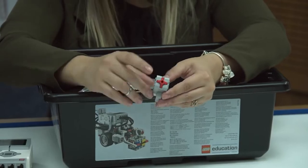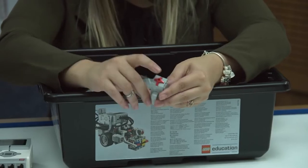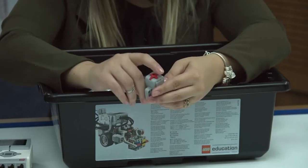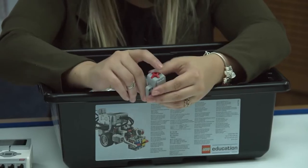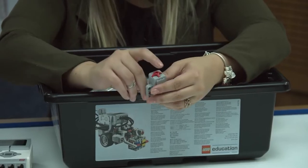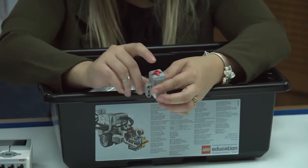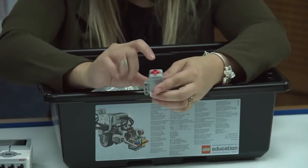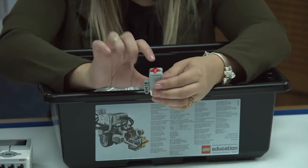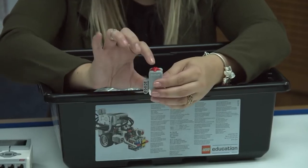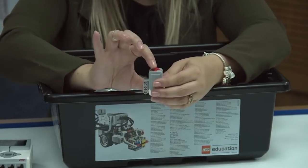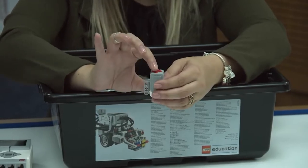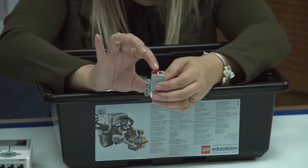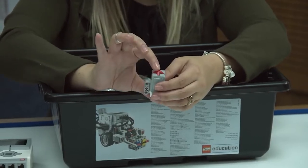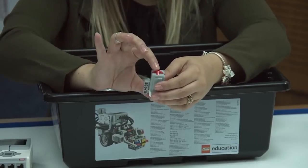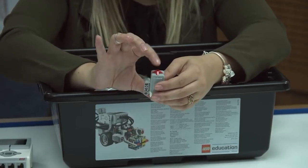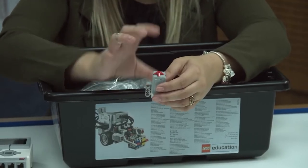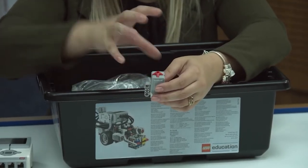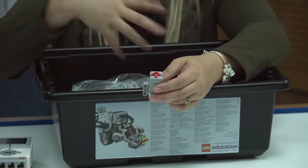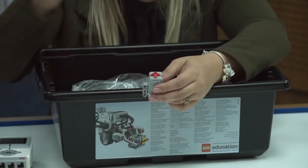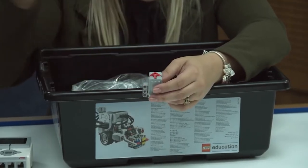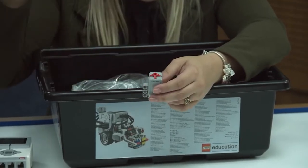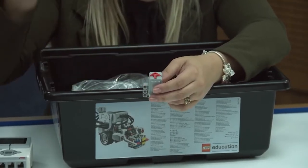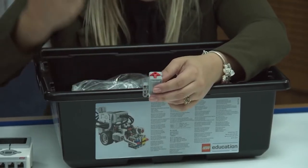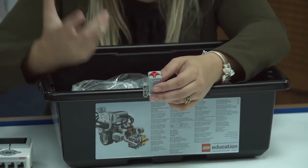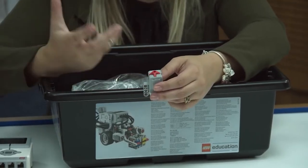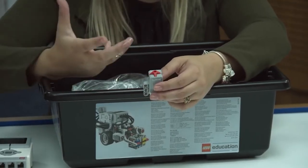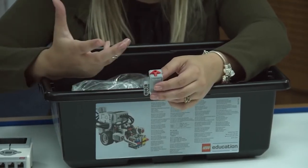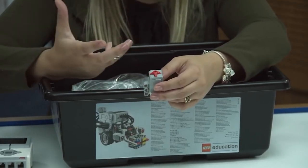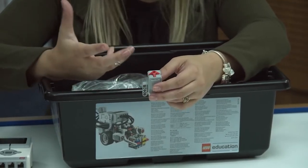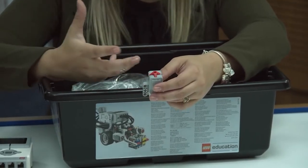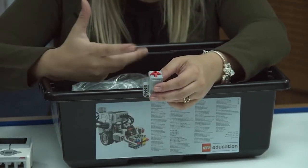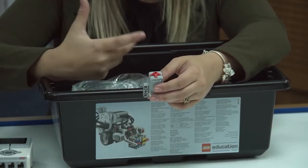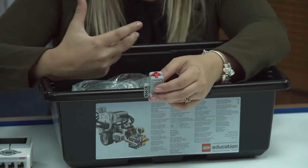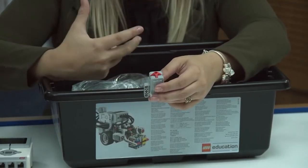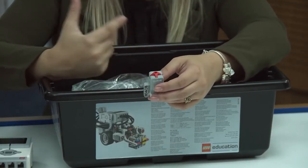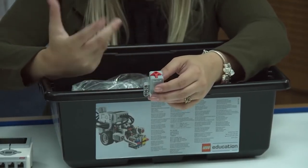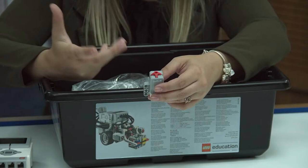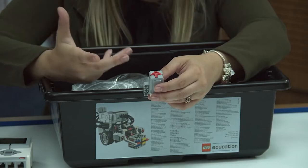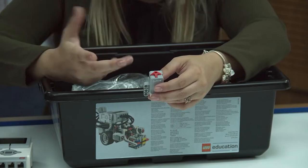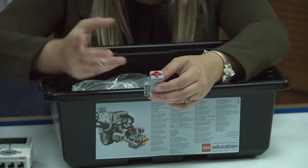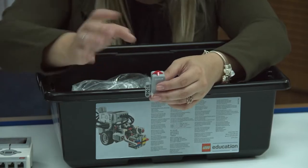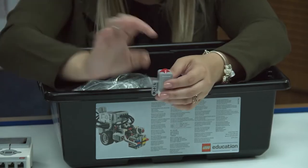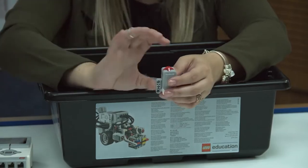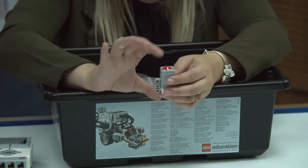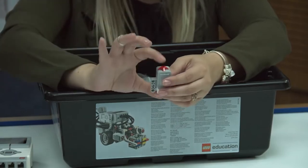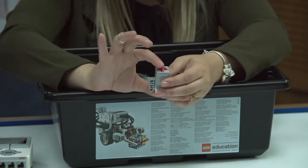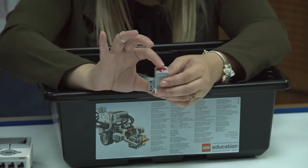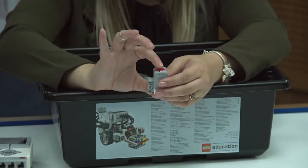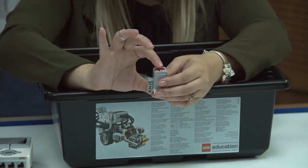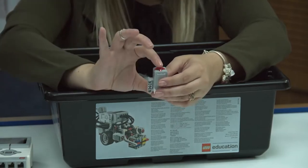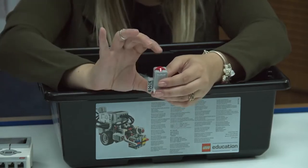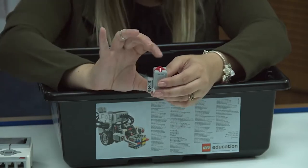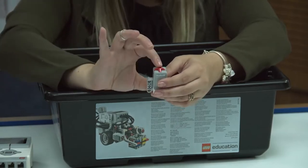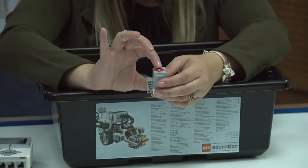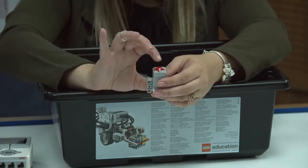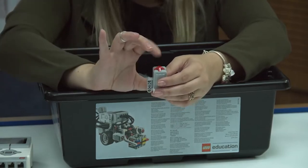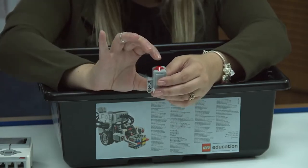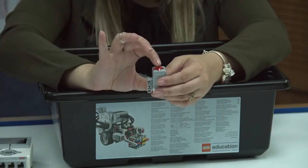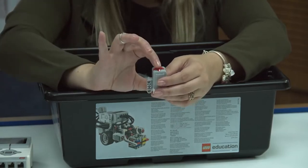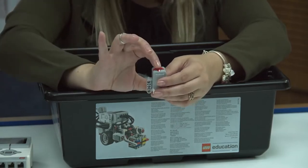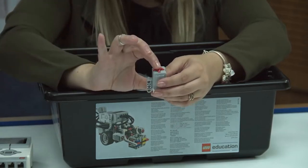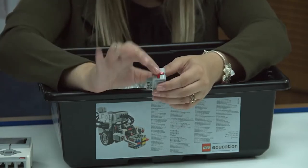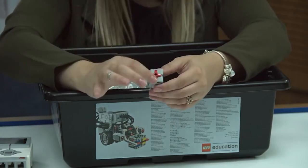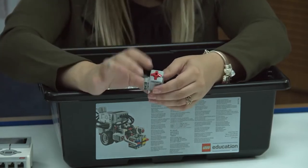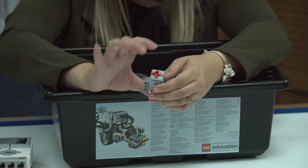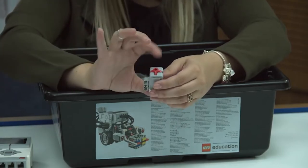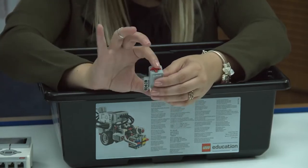do EV3. Só que como esse kit, ele é um kit mais robusto, o botão de toque também